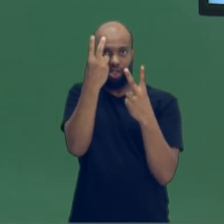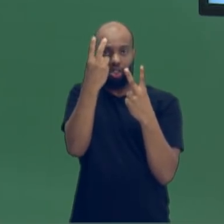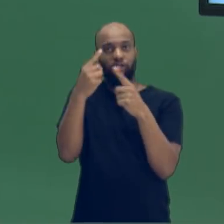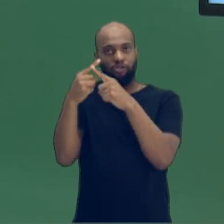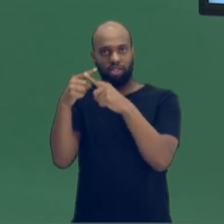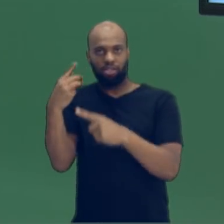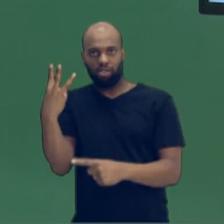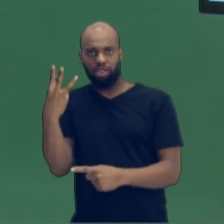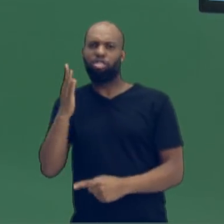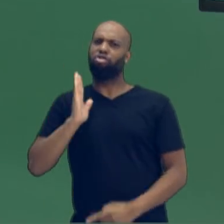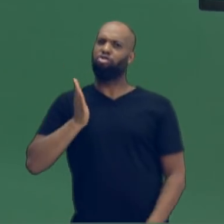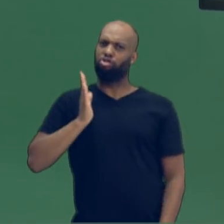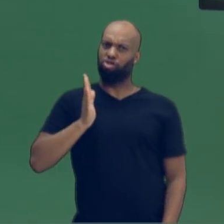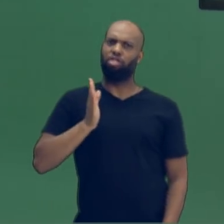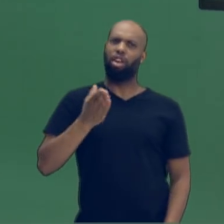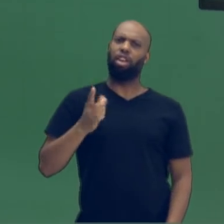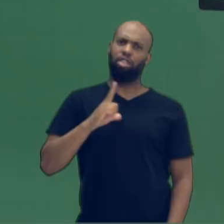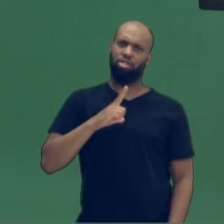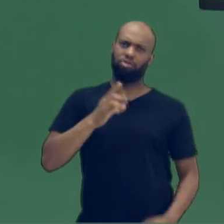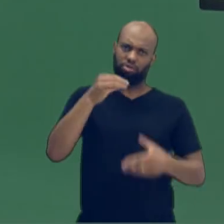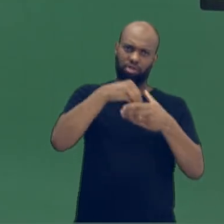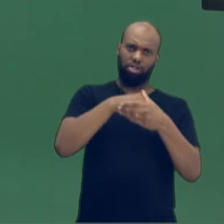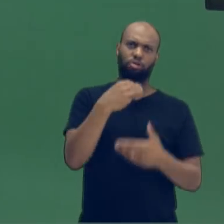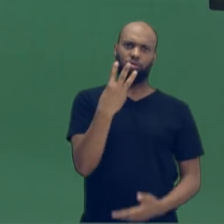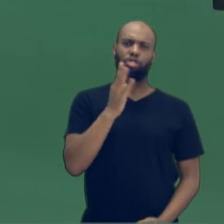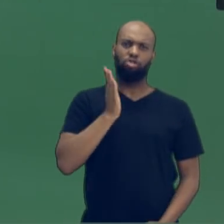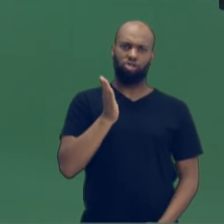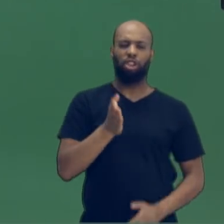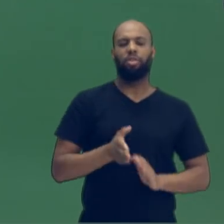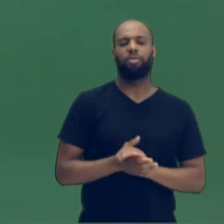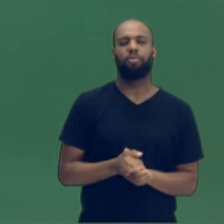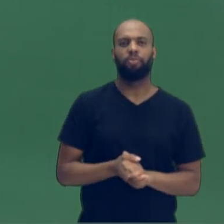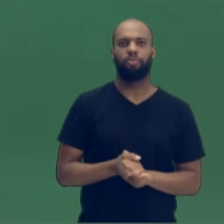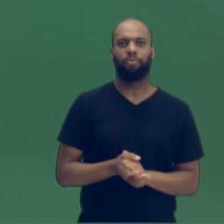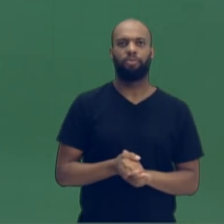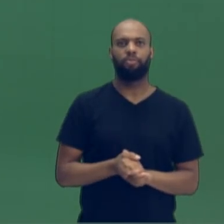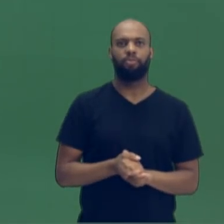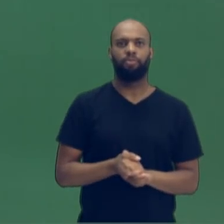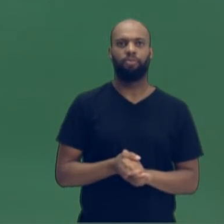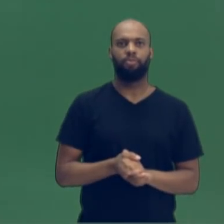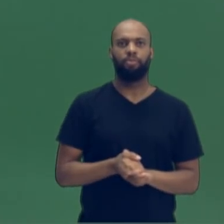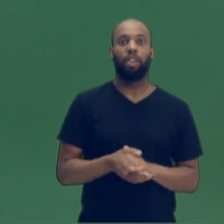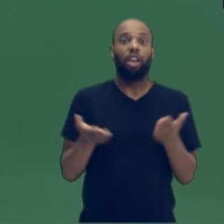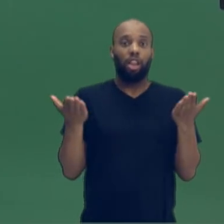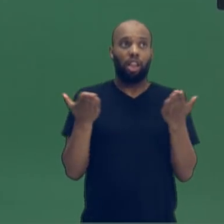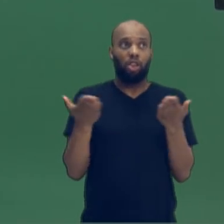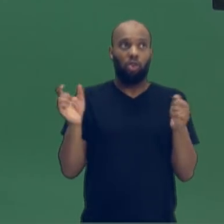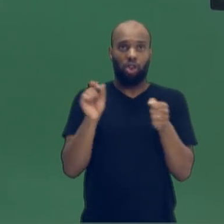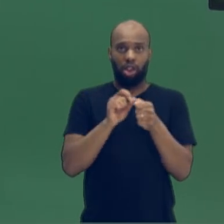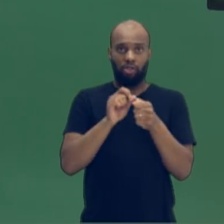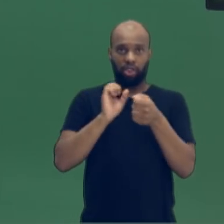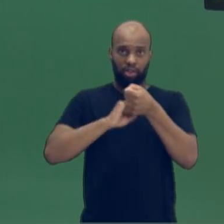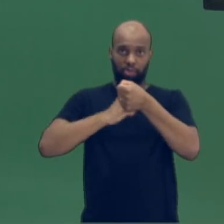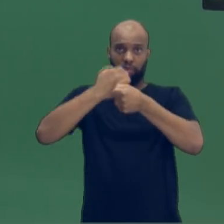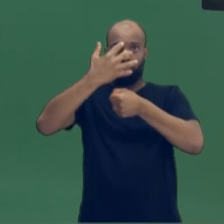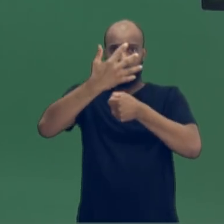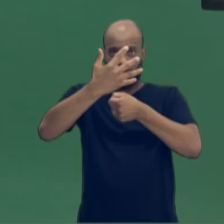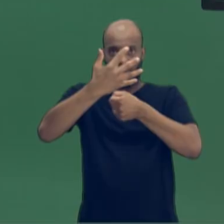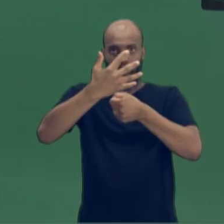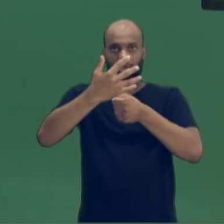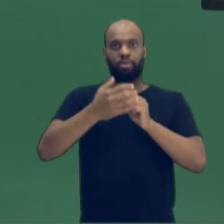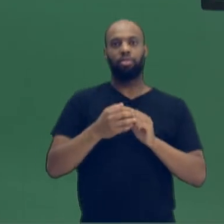já era o valor que estava representado dentro desse radical. Fazendo aqui a operação, né, nesse